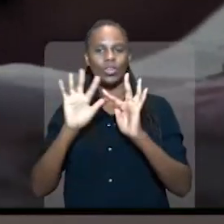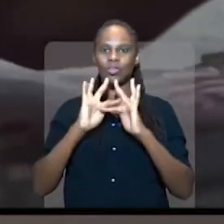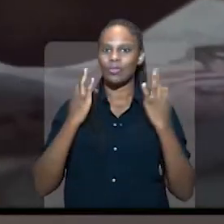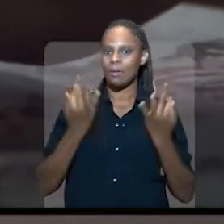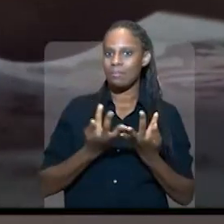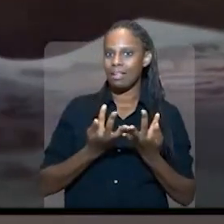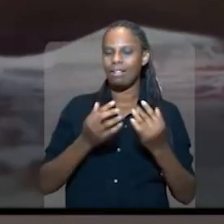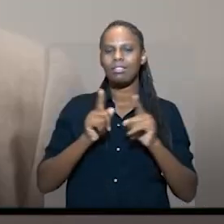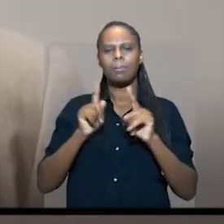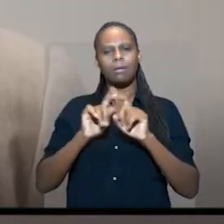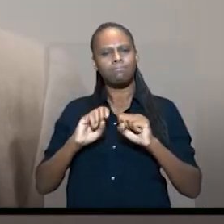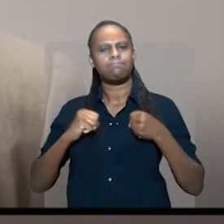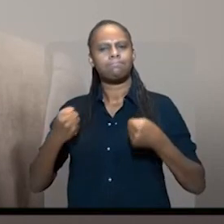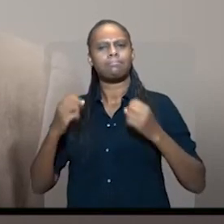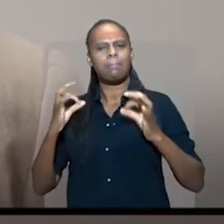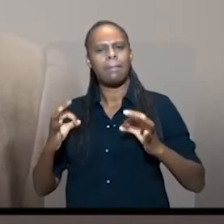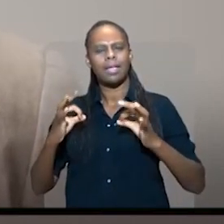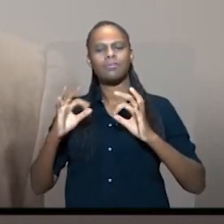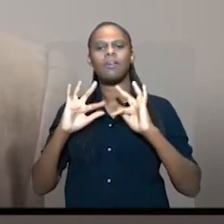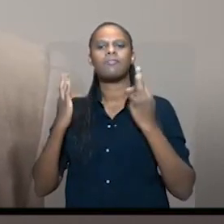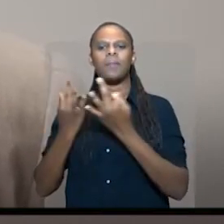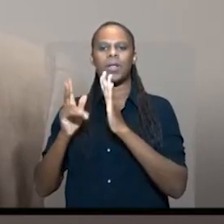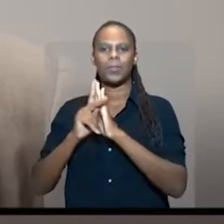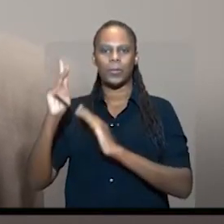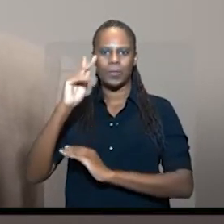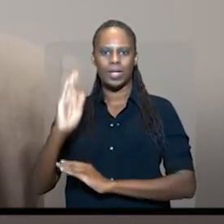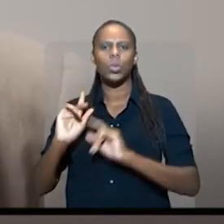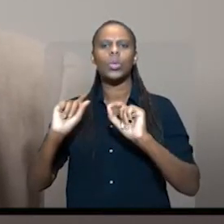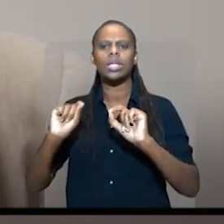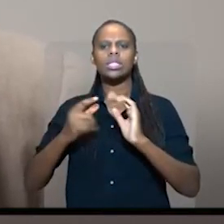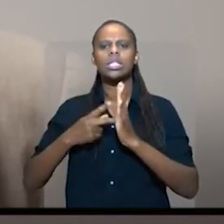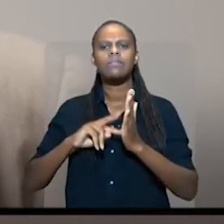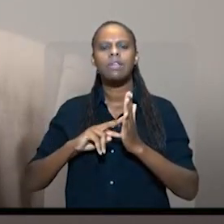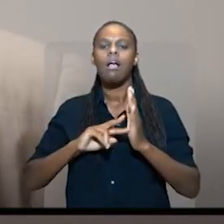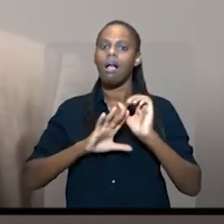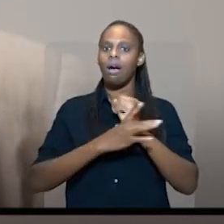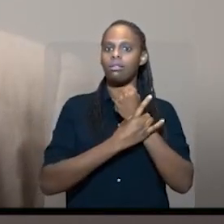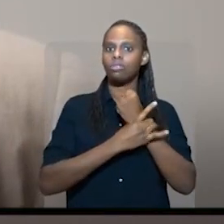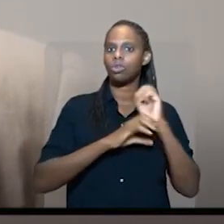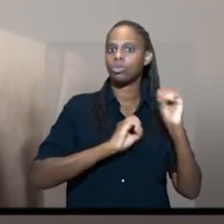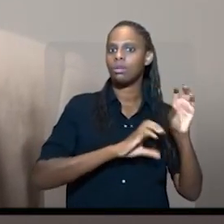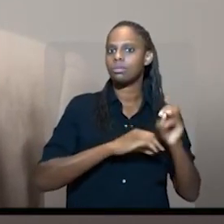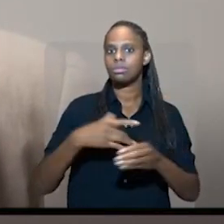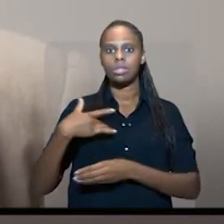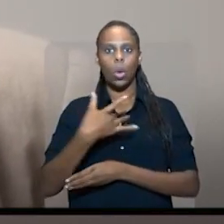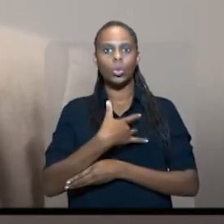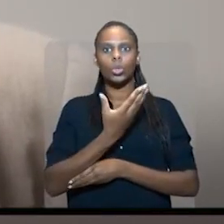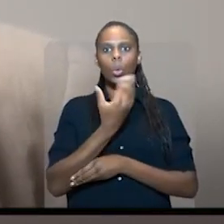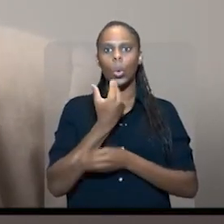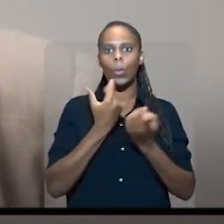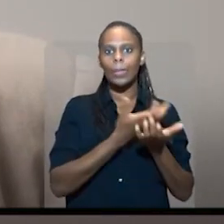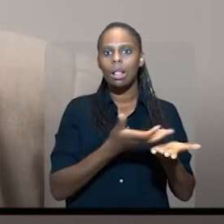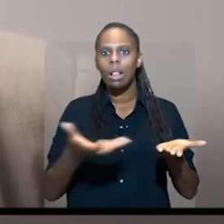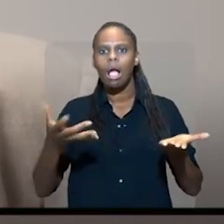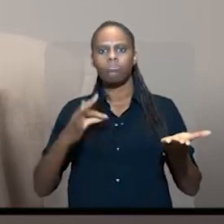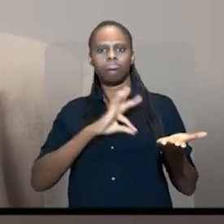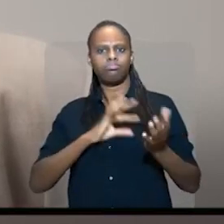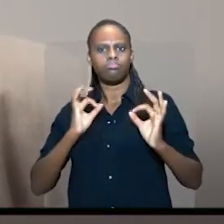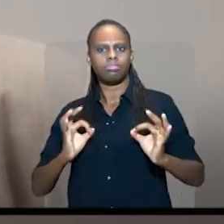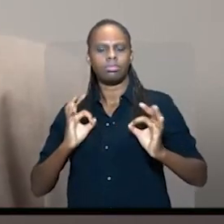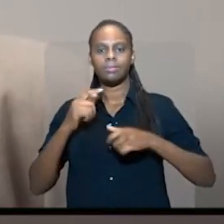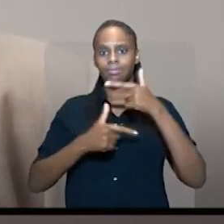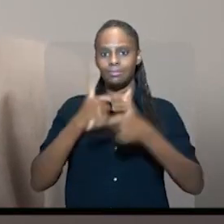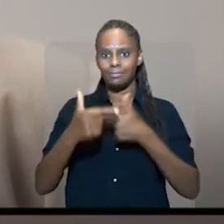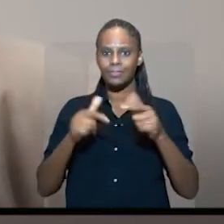Dia de falar de família. E defender de verdade a família brasileira é garantir educação, saúde, comida na mesa,